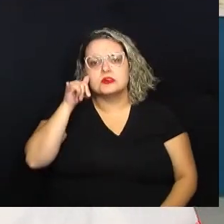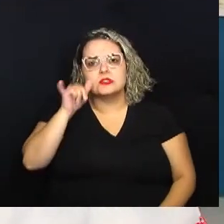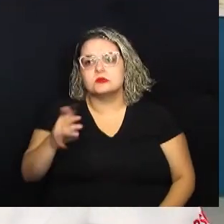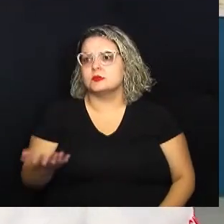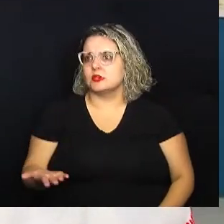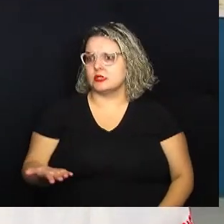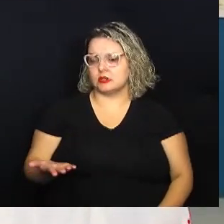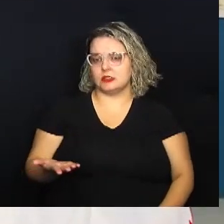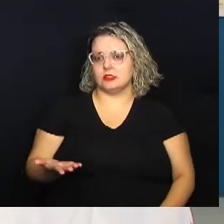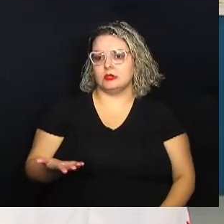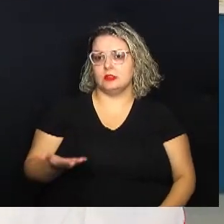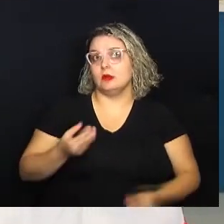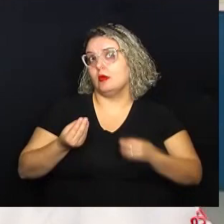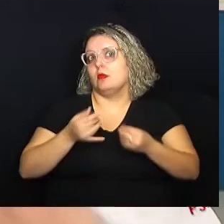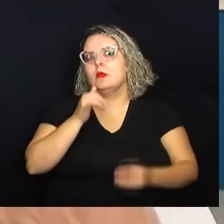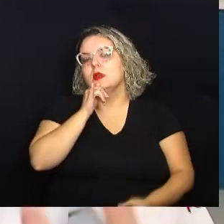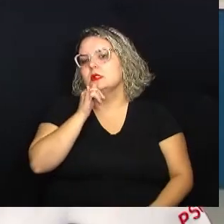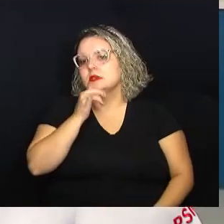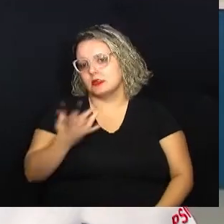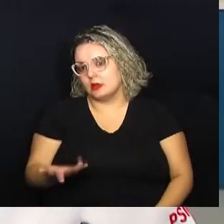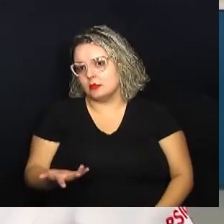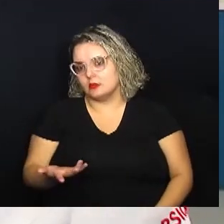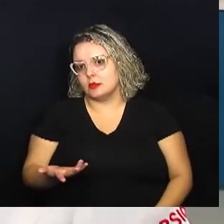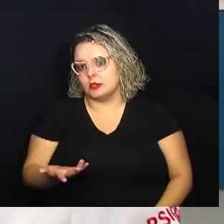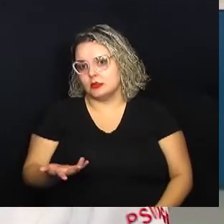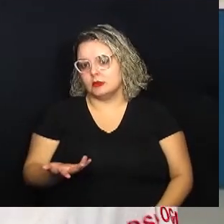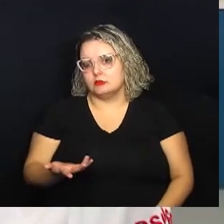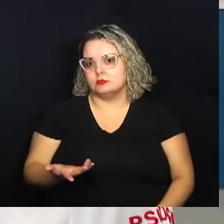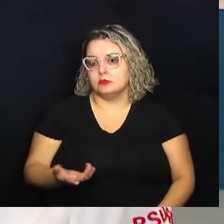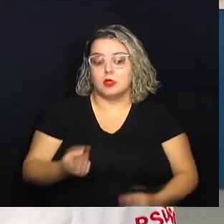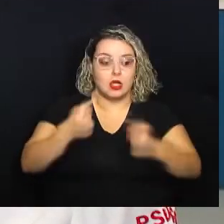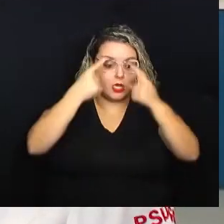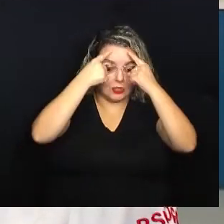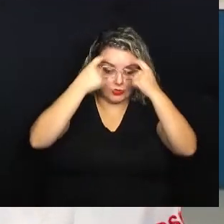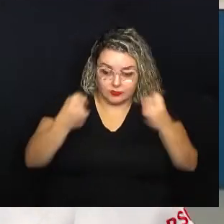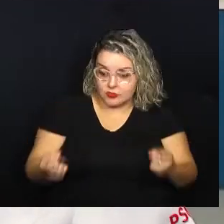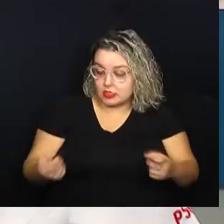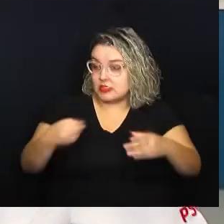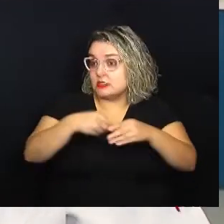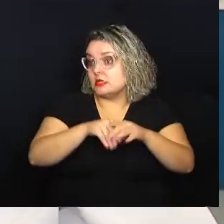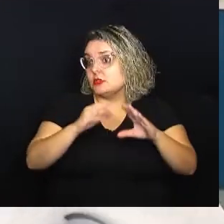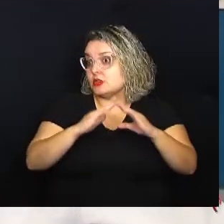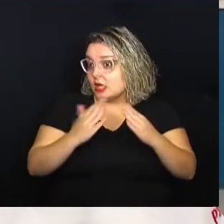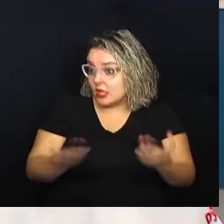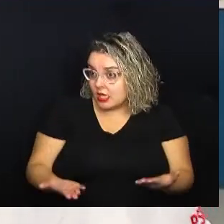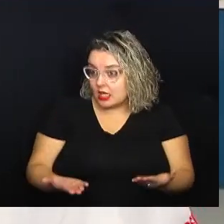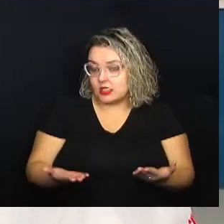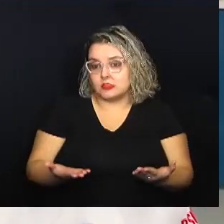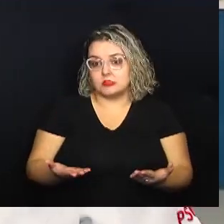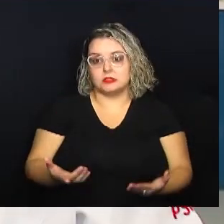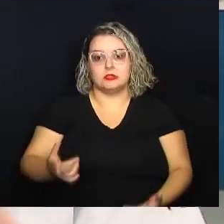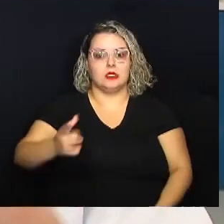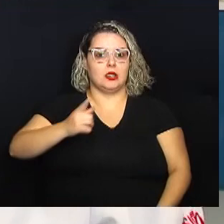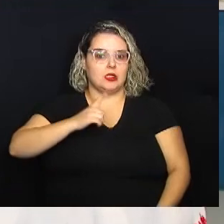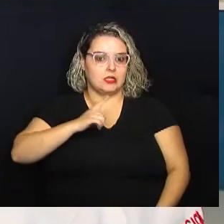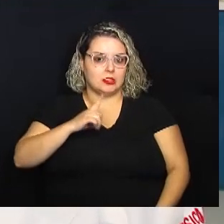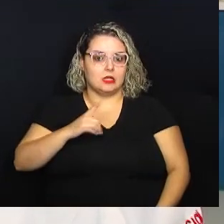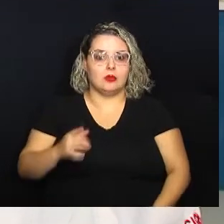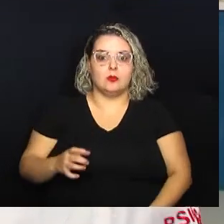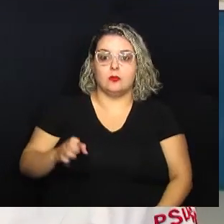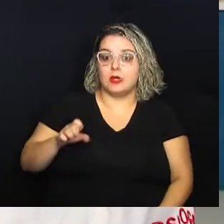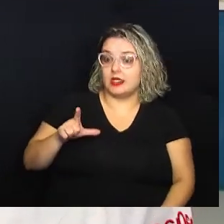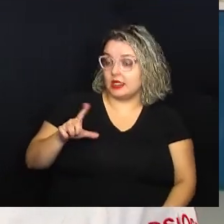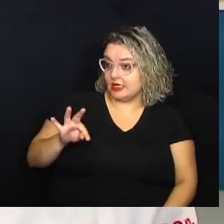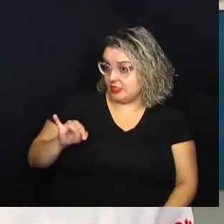Fatores assim de prevenção, como a questão de violência doméstica, porque ter